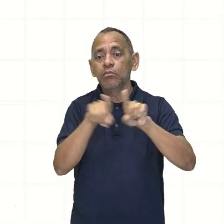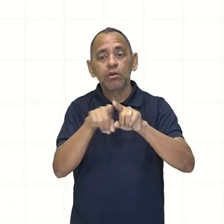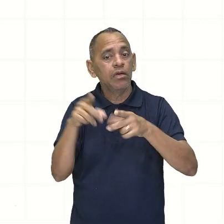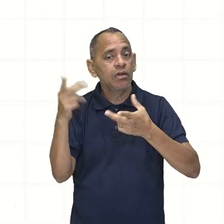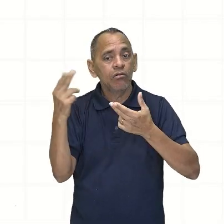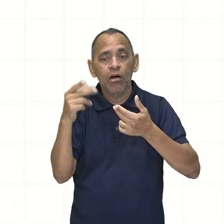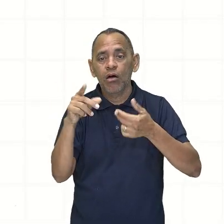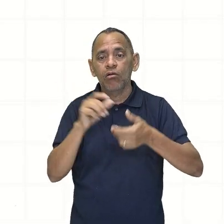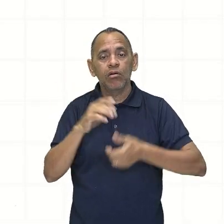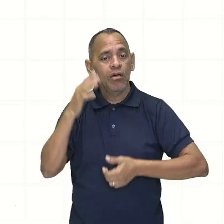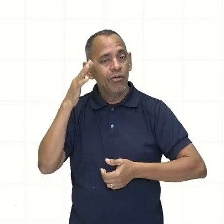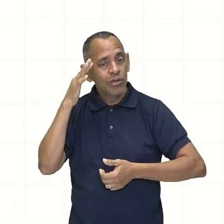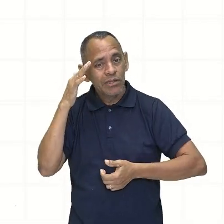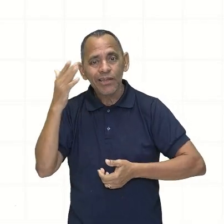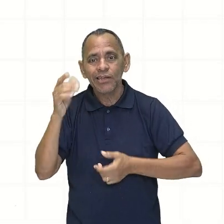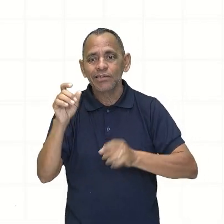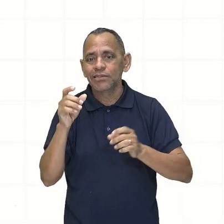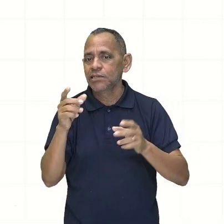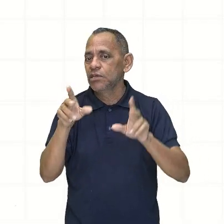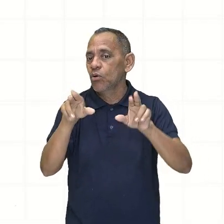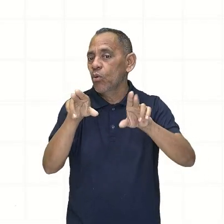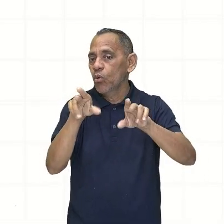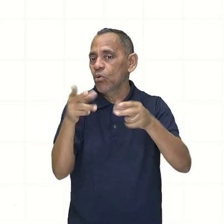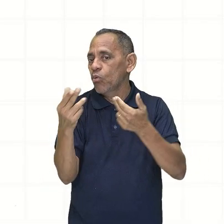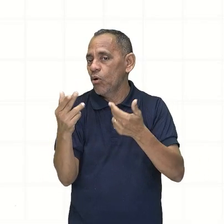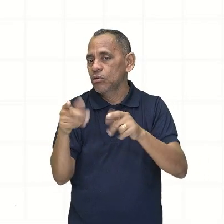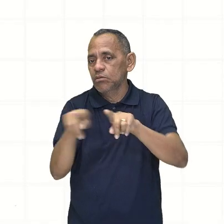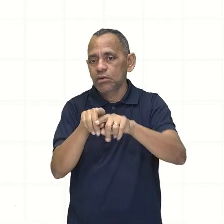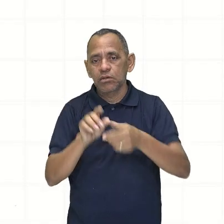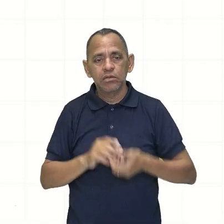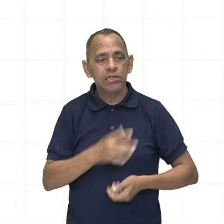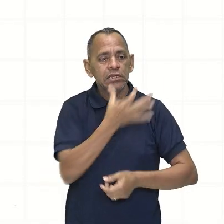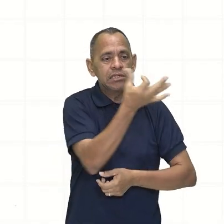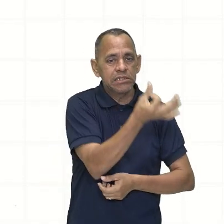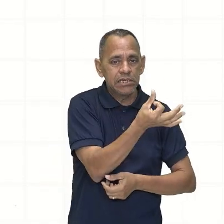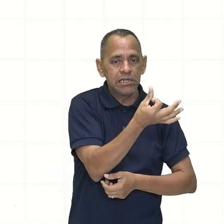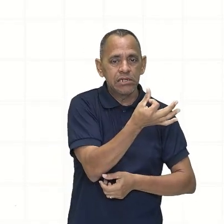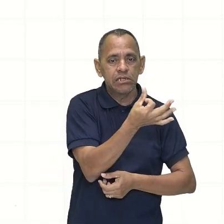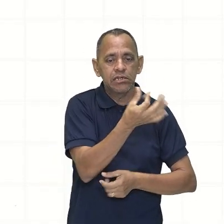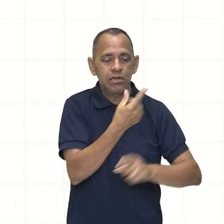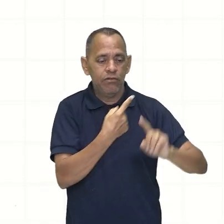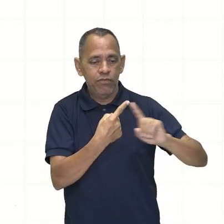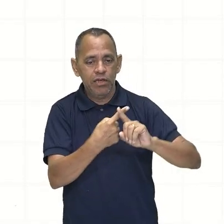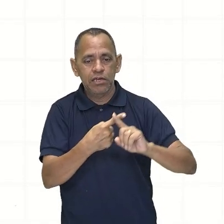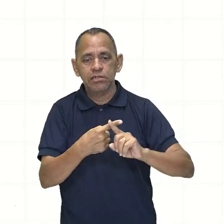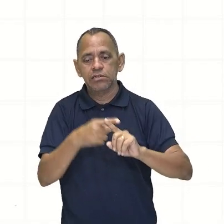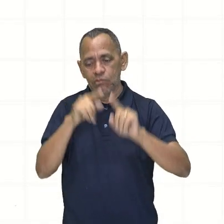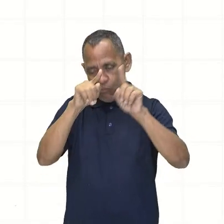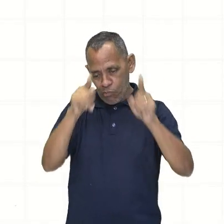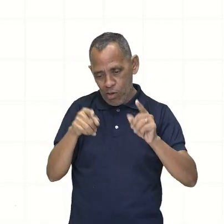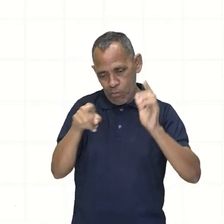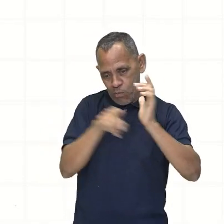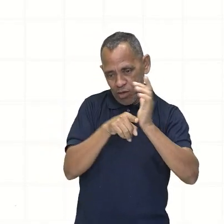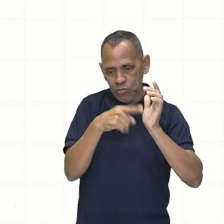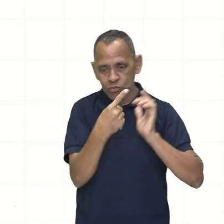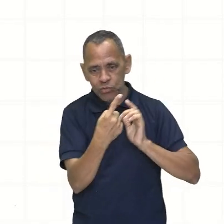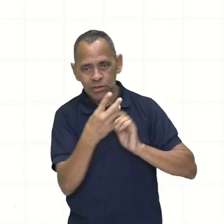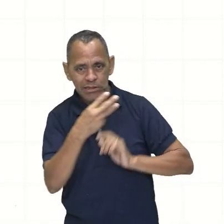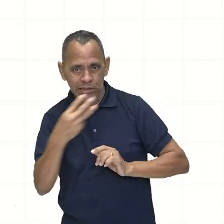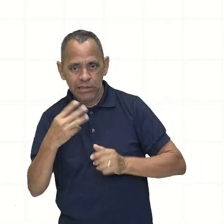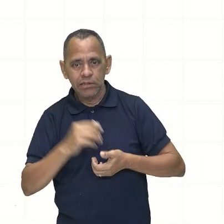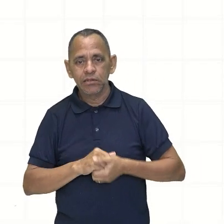exatamente da mesma maneira. 6 vezes menos 133.